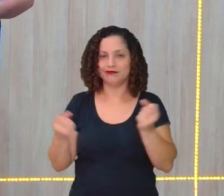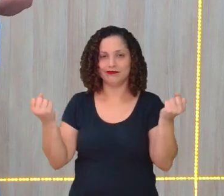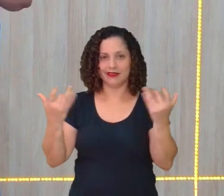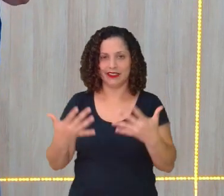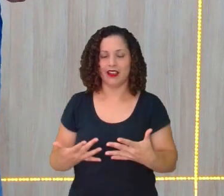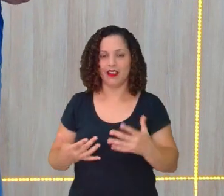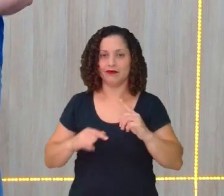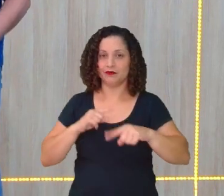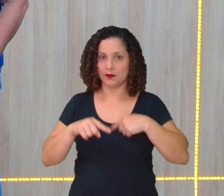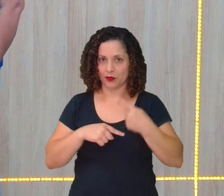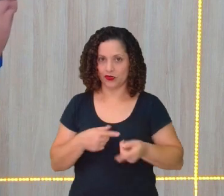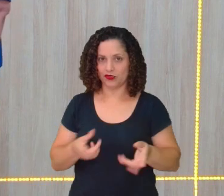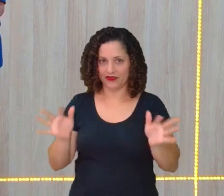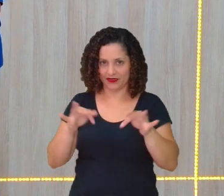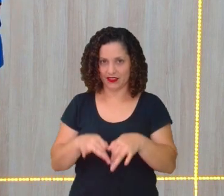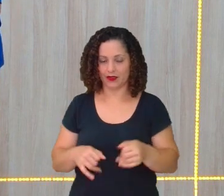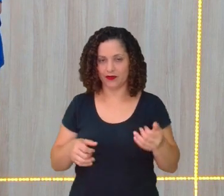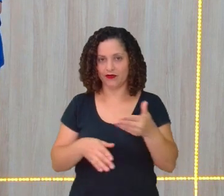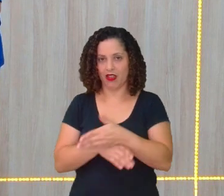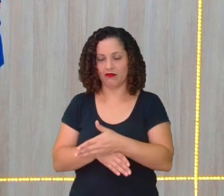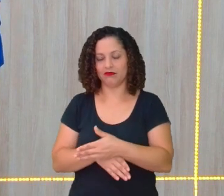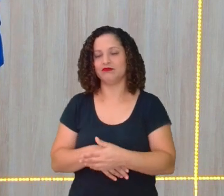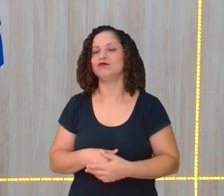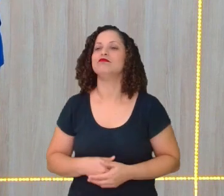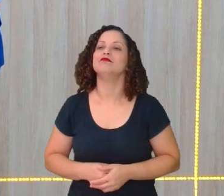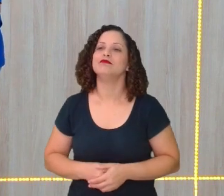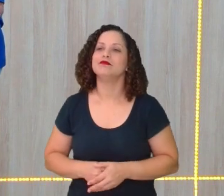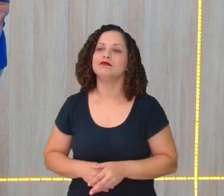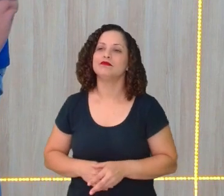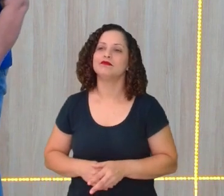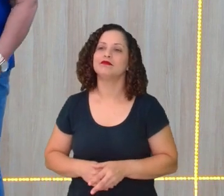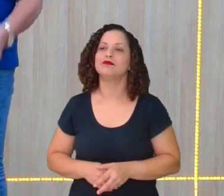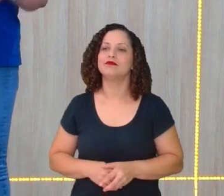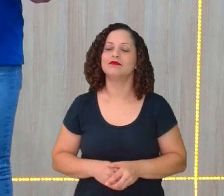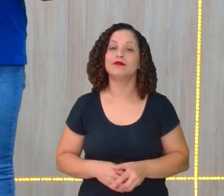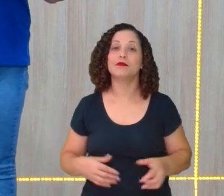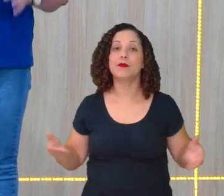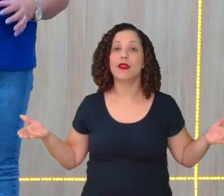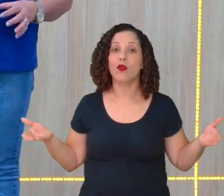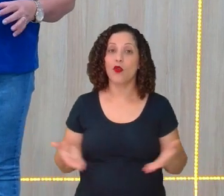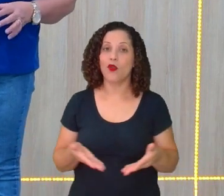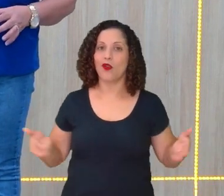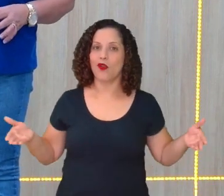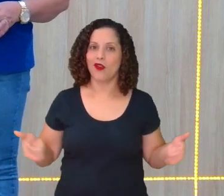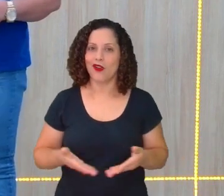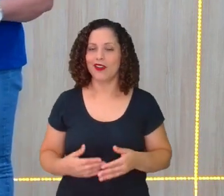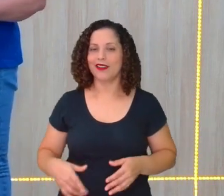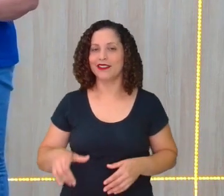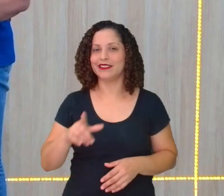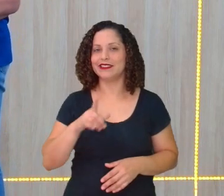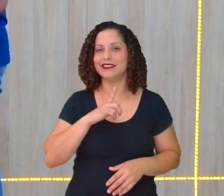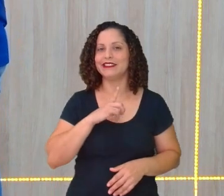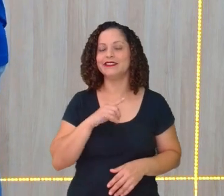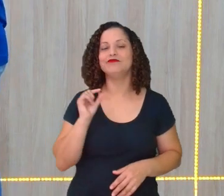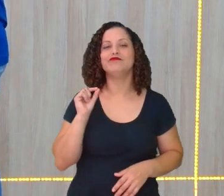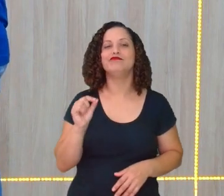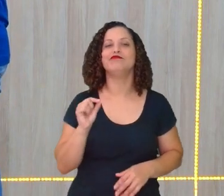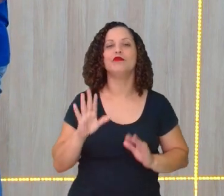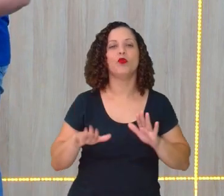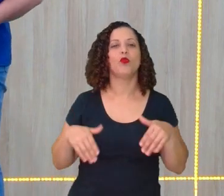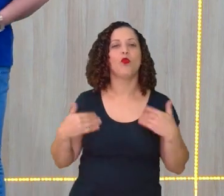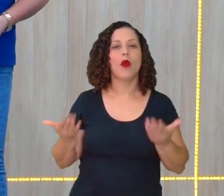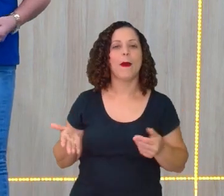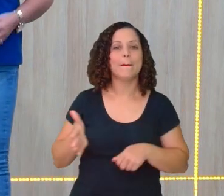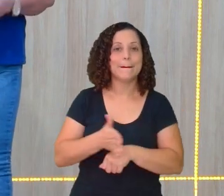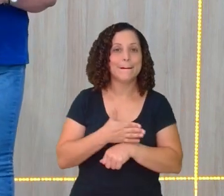no final, quando a gente visita determinados lugares. O que é que eu tenho aqui? Saindo, né, lá do Internacional, nós vamos